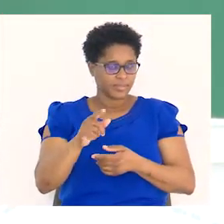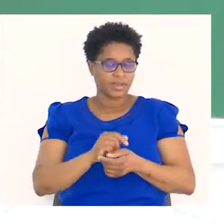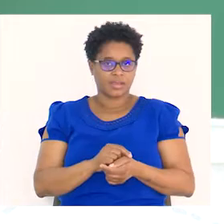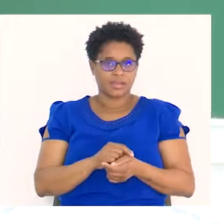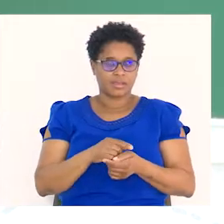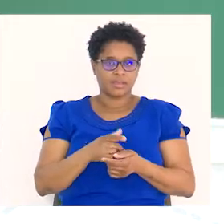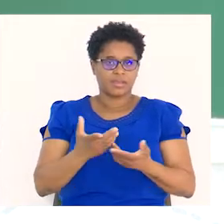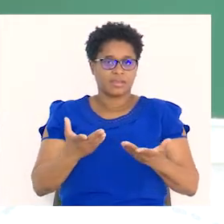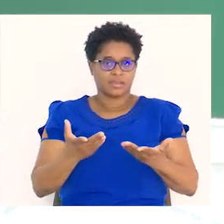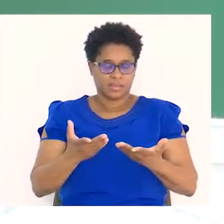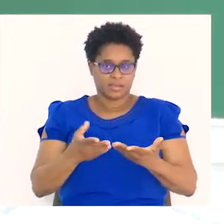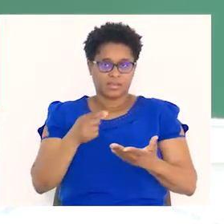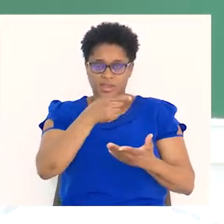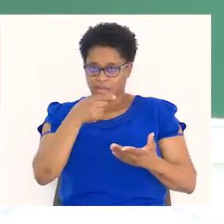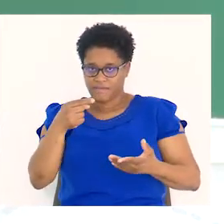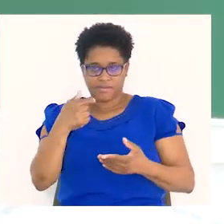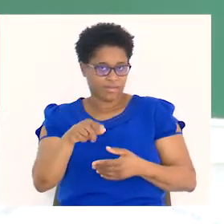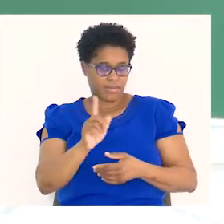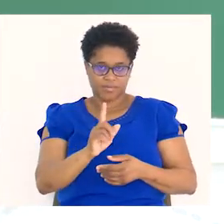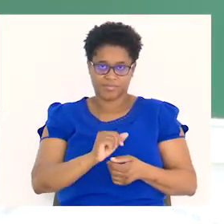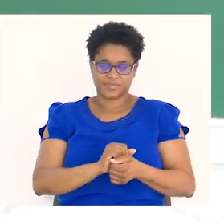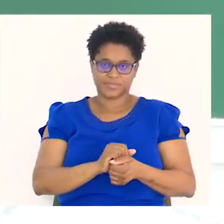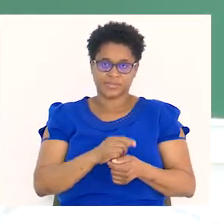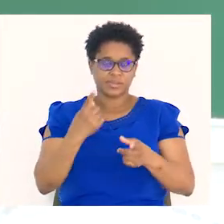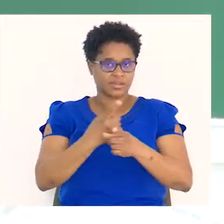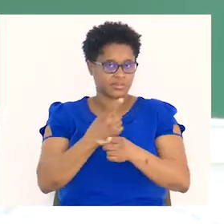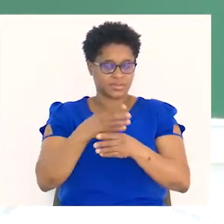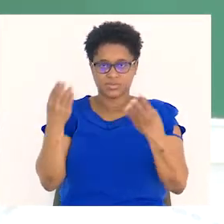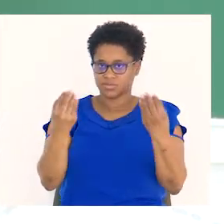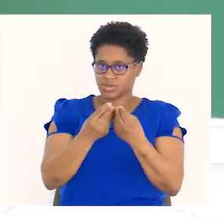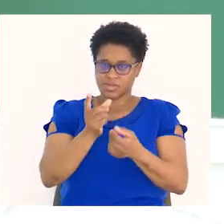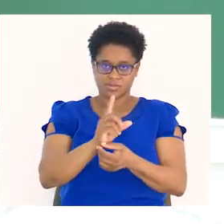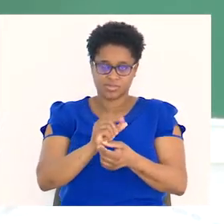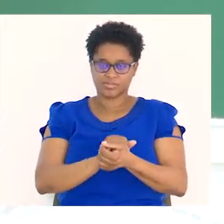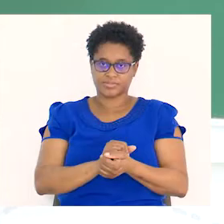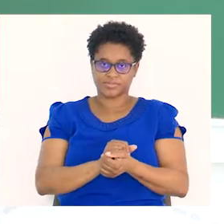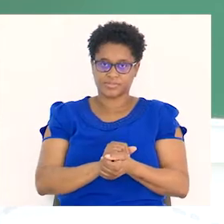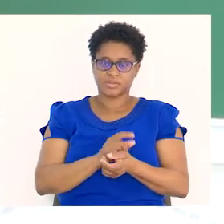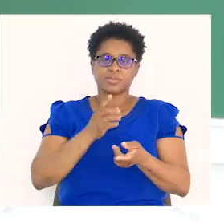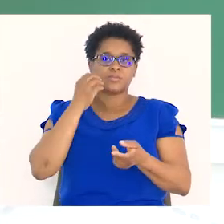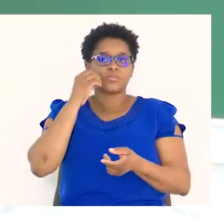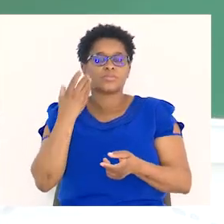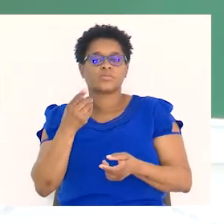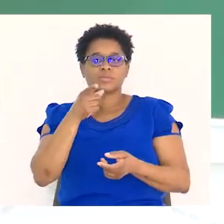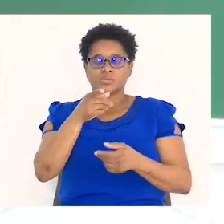de hífen, ok? Cujos elementos não estão ligados. Então como é que tu fazes isso?